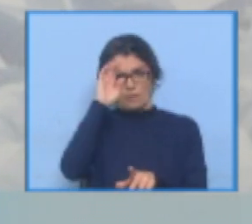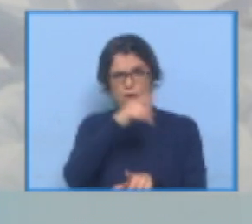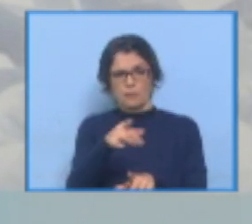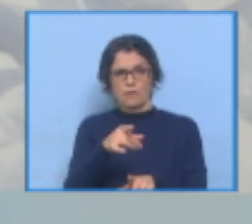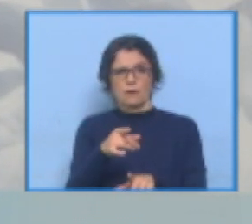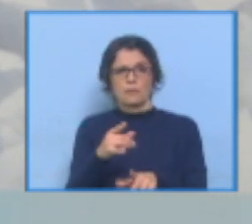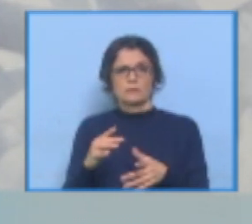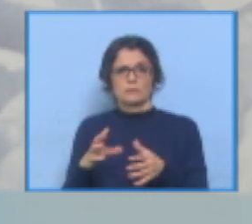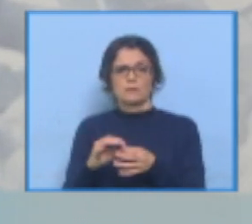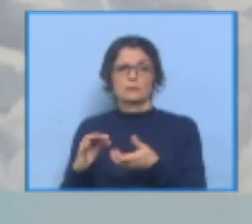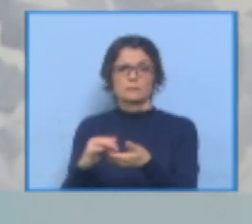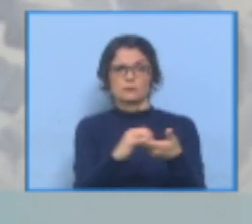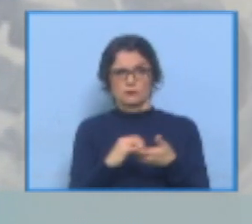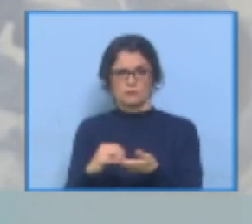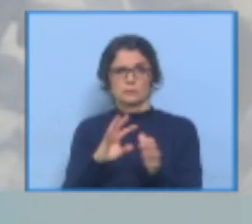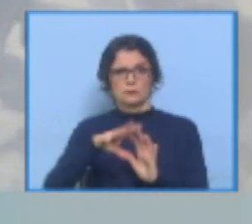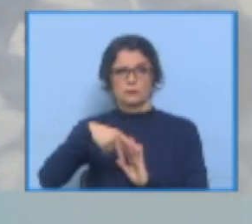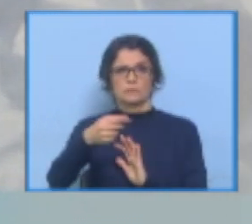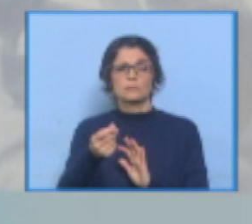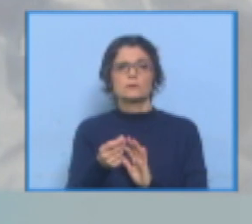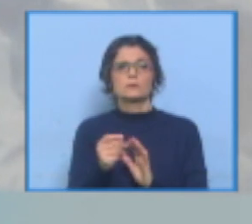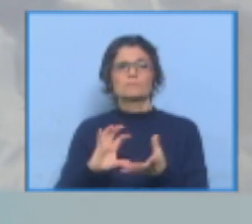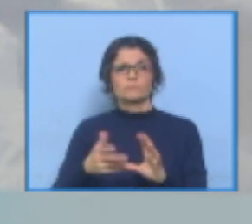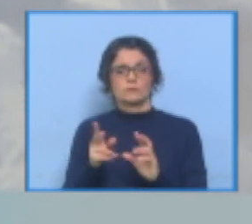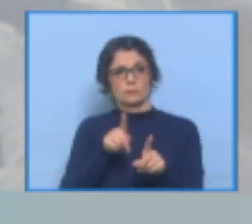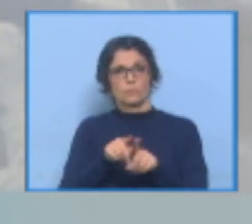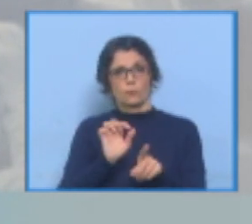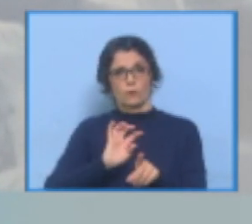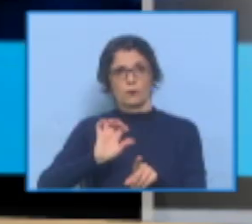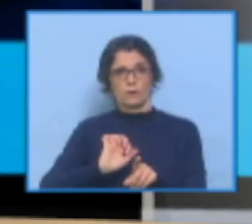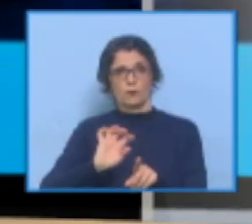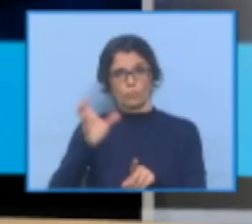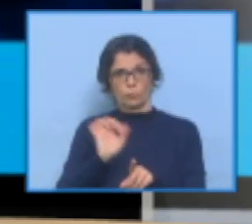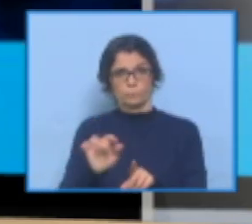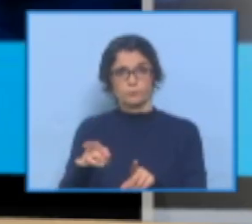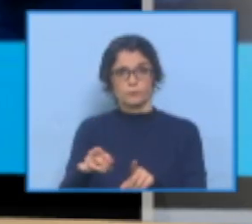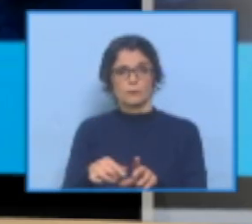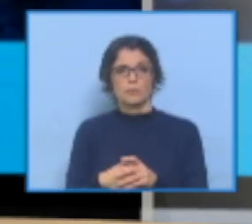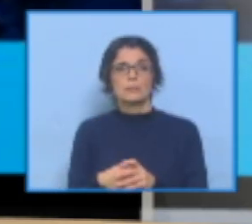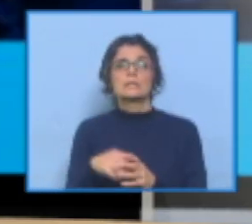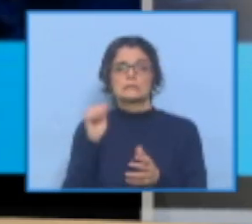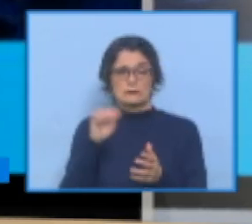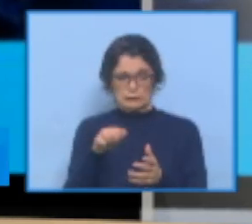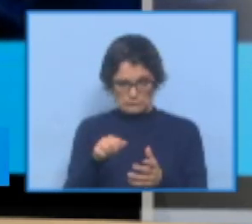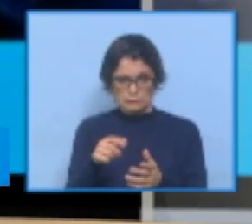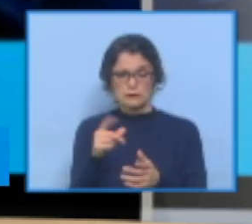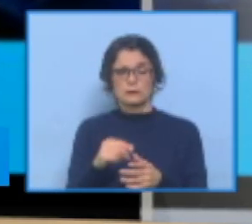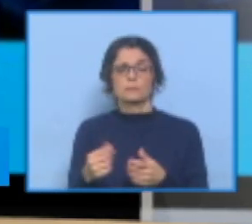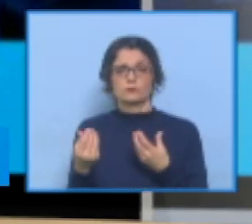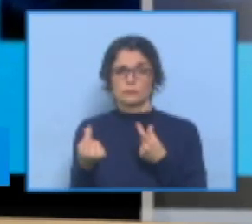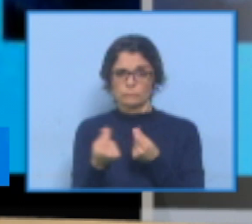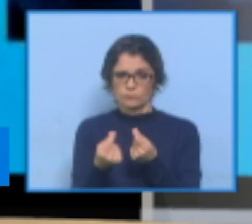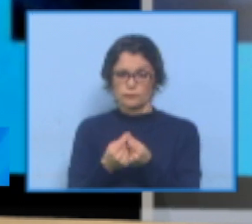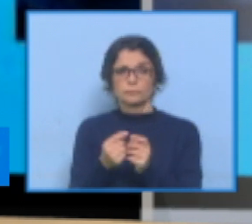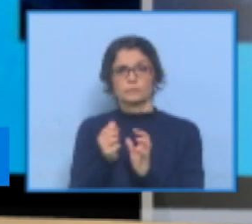solidariedade na consequência da crise política do país. Sim, de facto a AIS também está junto da Igreja local, como